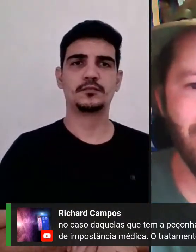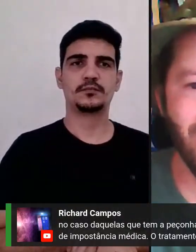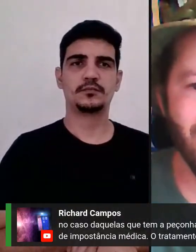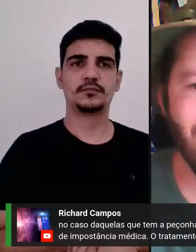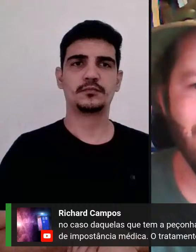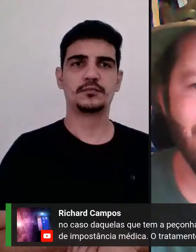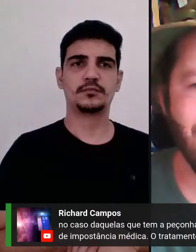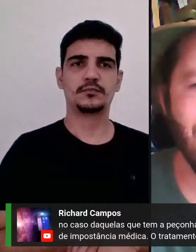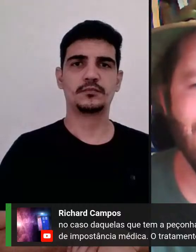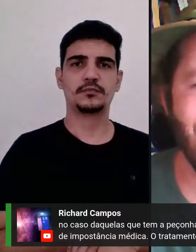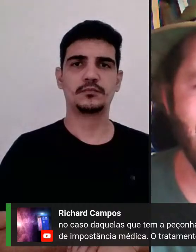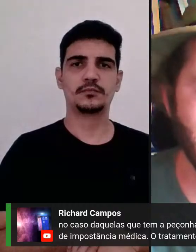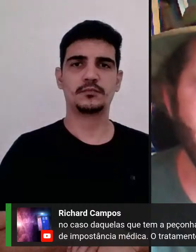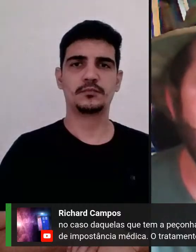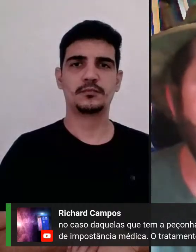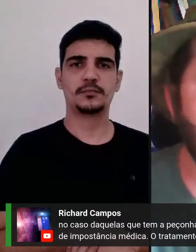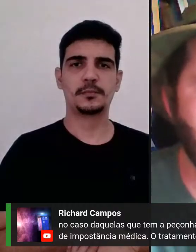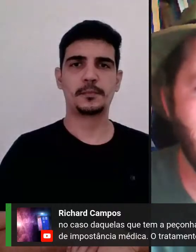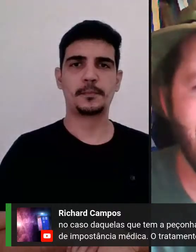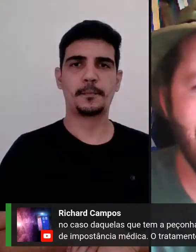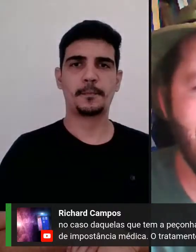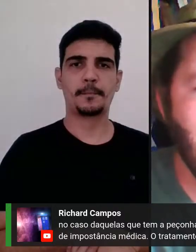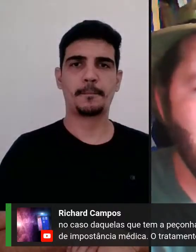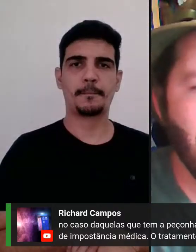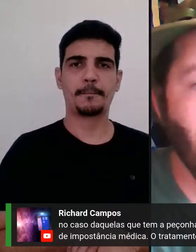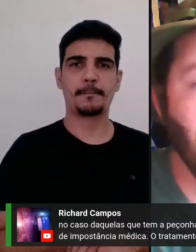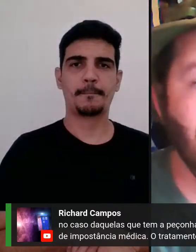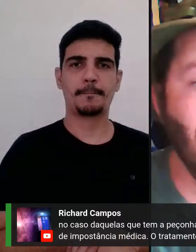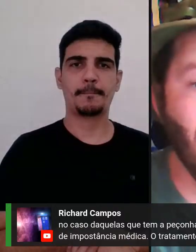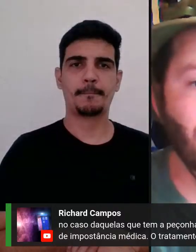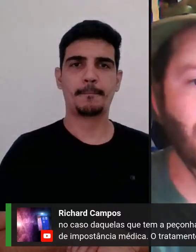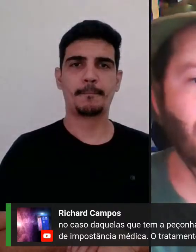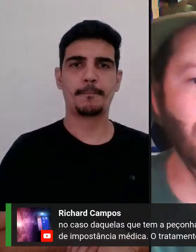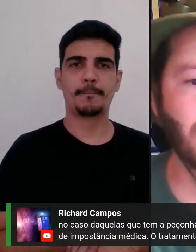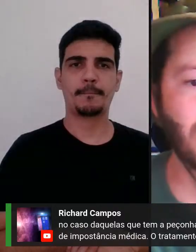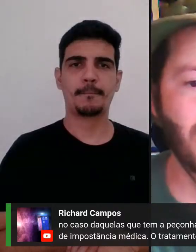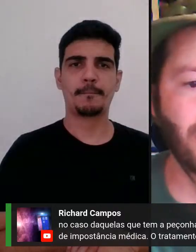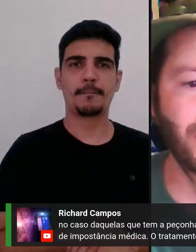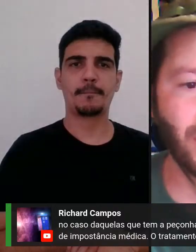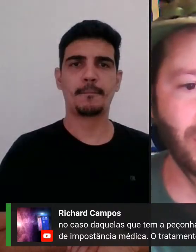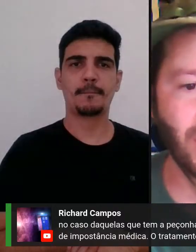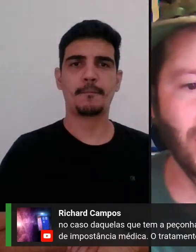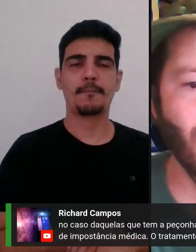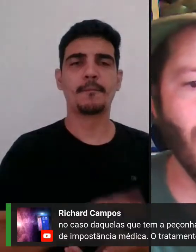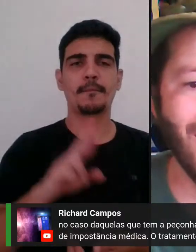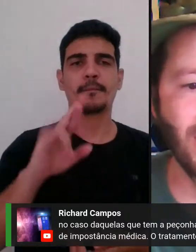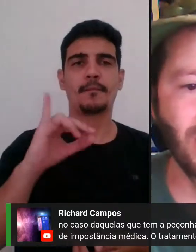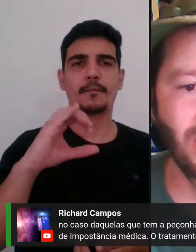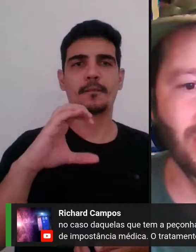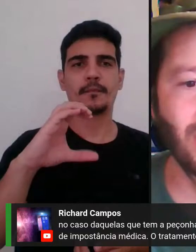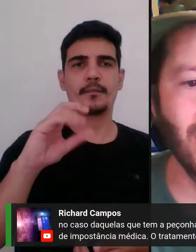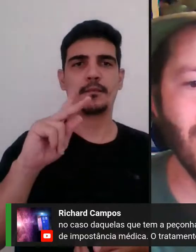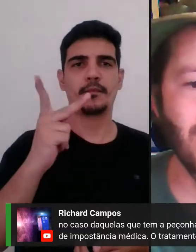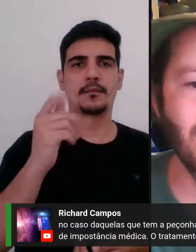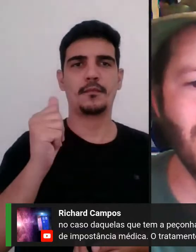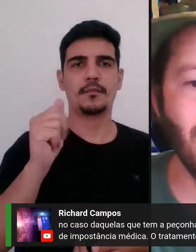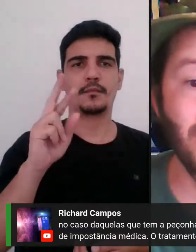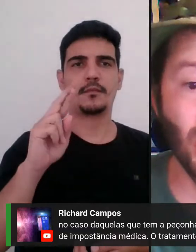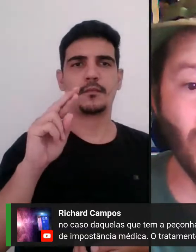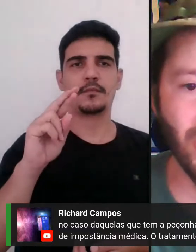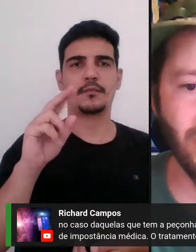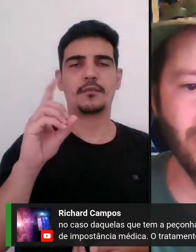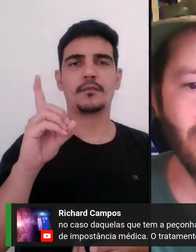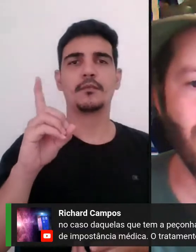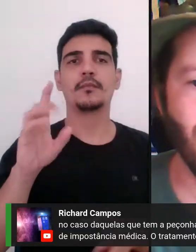Tem sim. Vamos ver quantos que tem. Tá. Enquanto isso, ó, o Richard Campos pergunta, né, no caso daquelas que